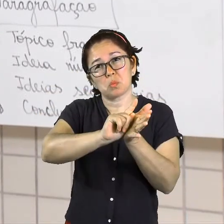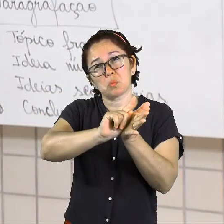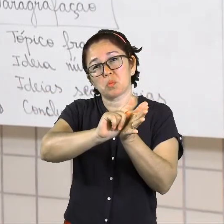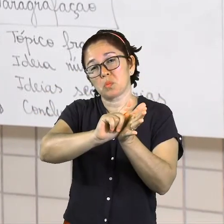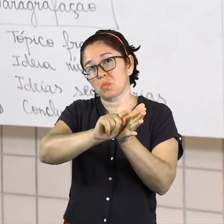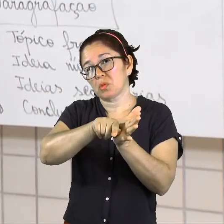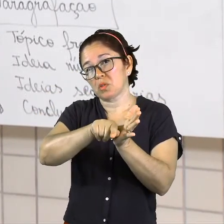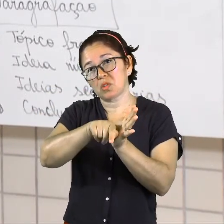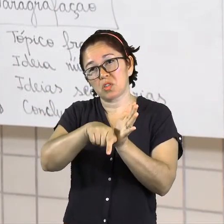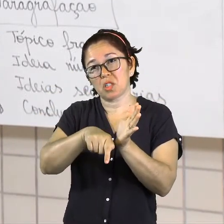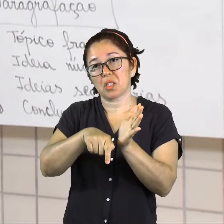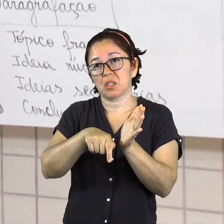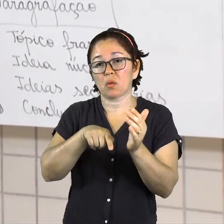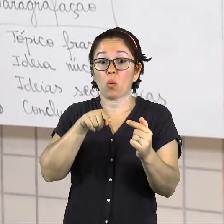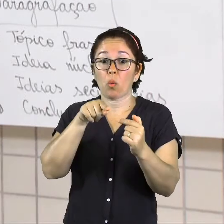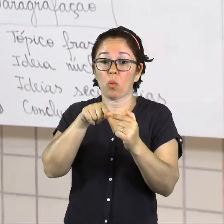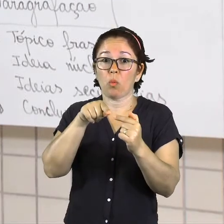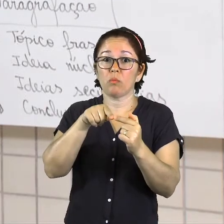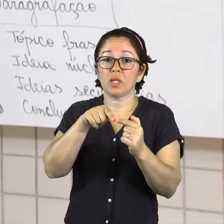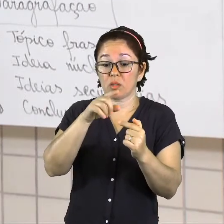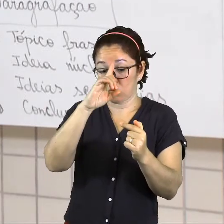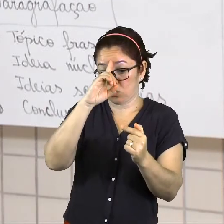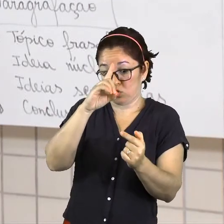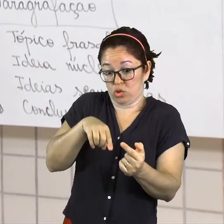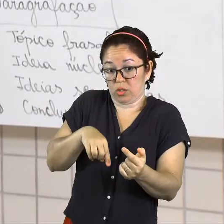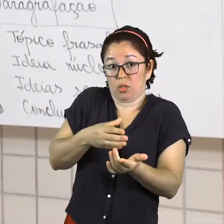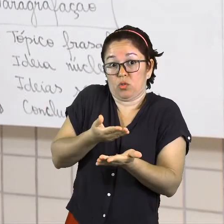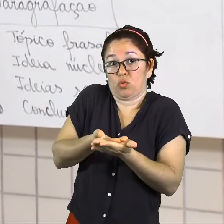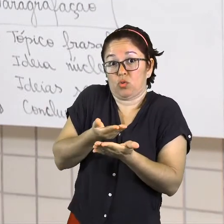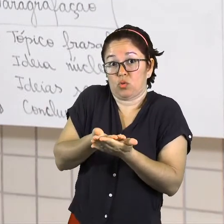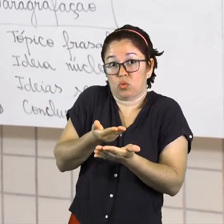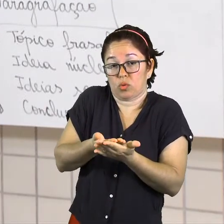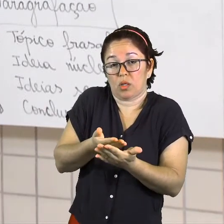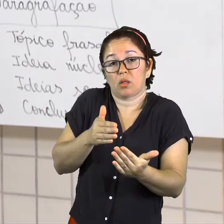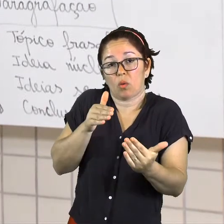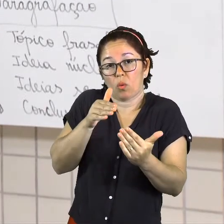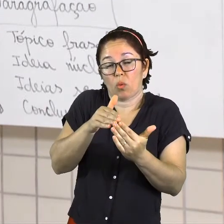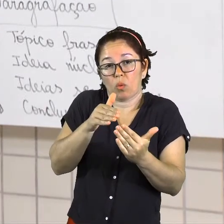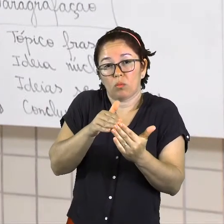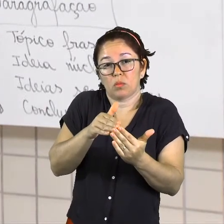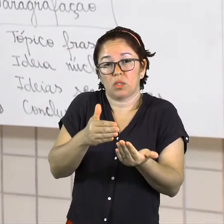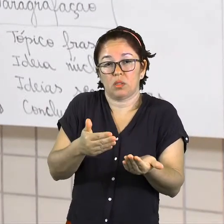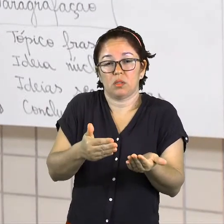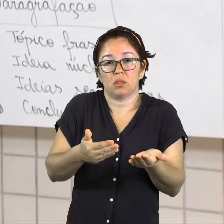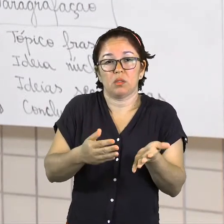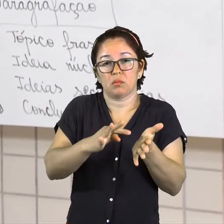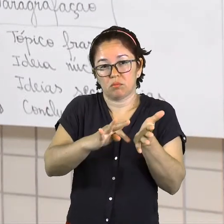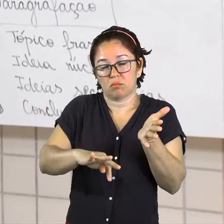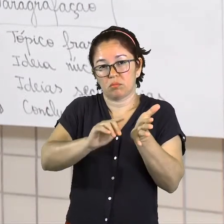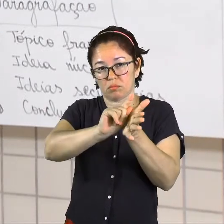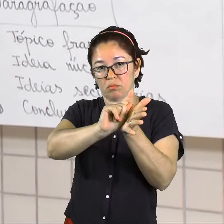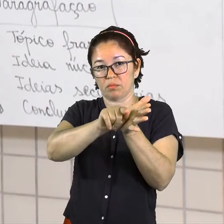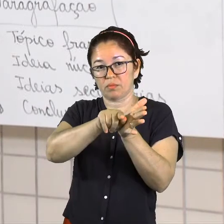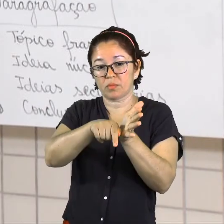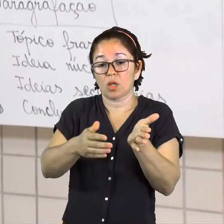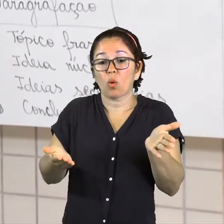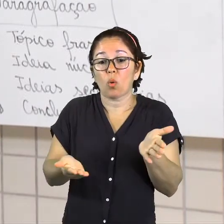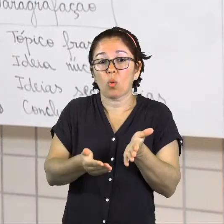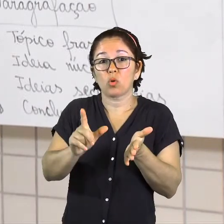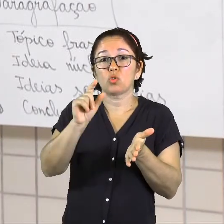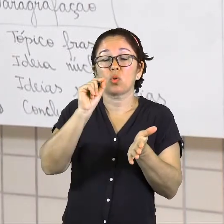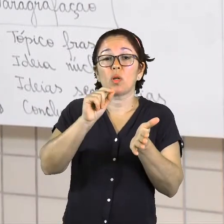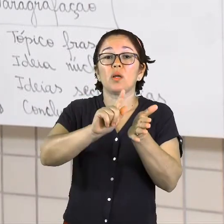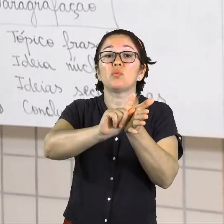estudando nesse bloco. Como nós vimos no início desse bloco, o gênero que nós discutimos foi o texto de divulgação